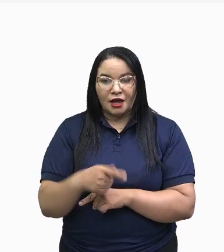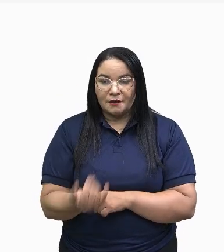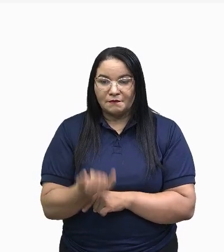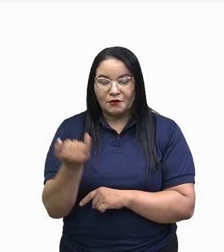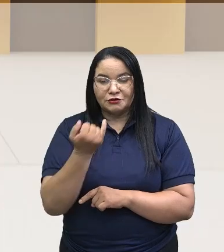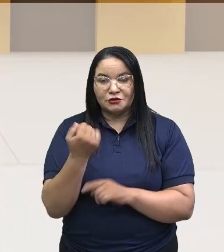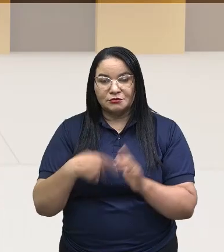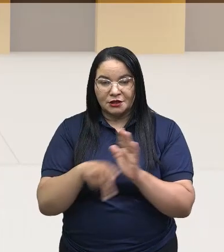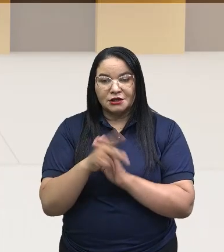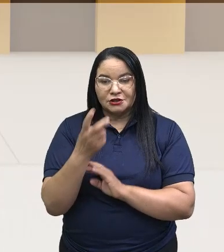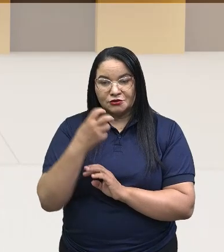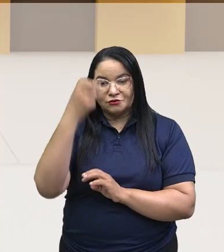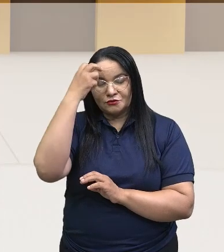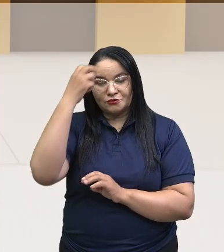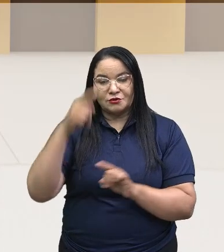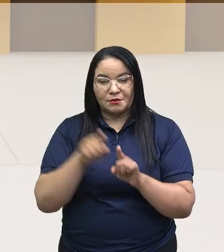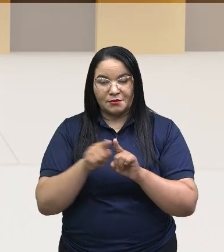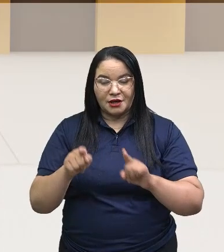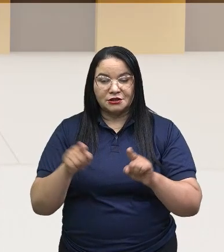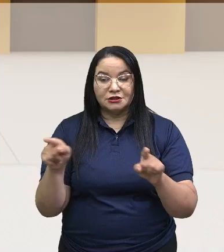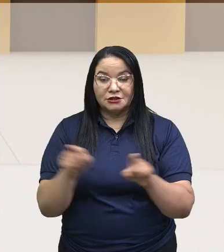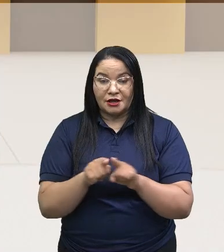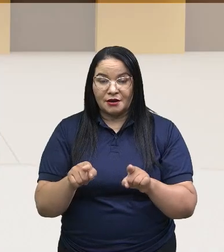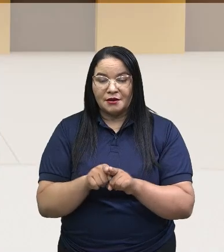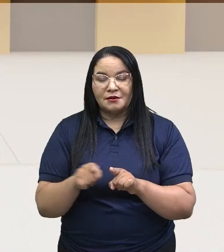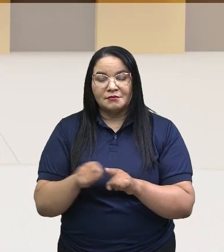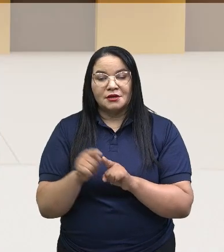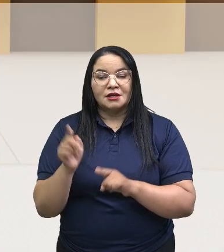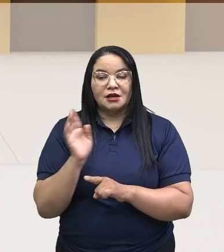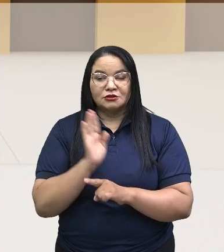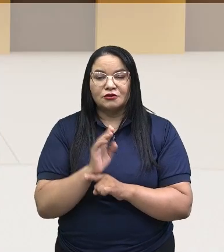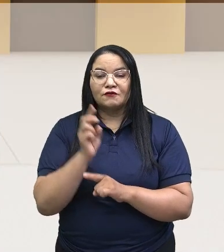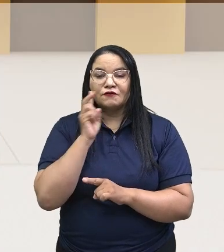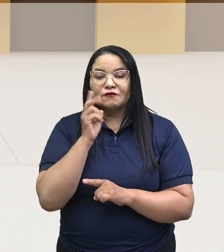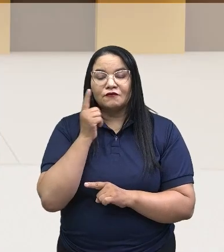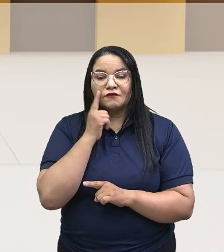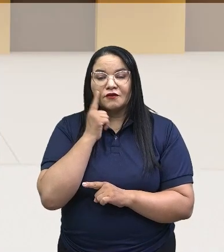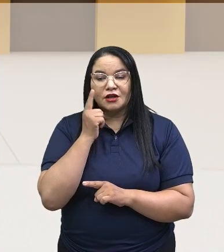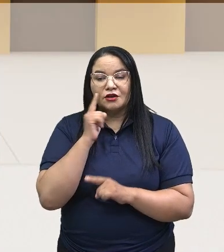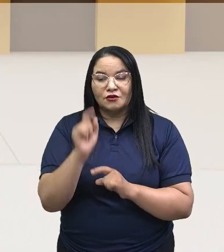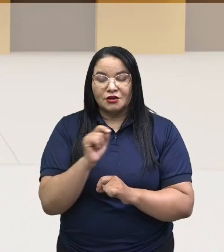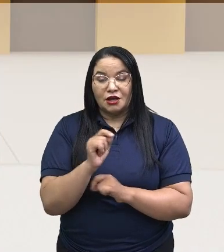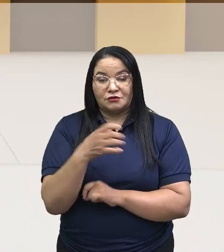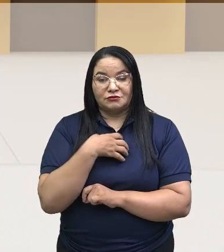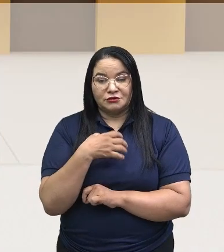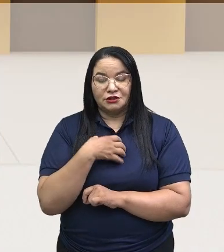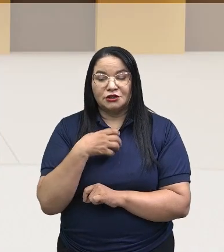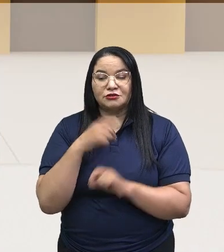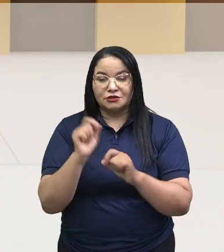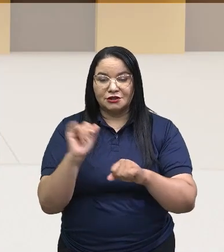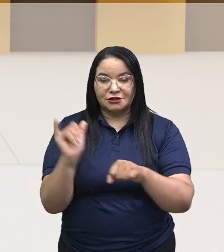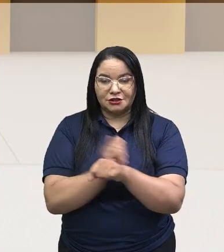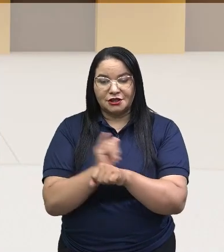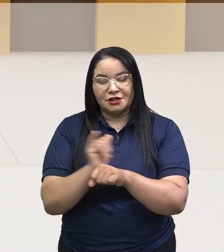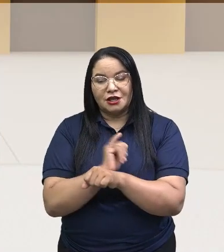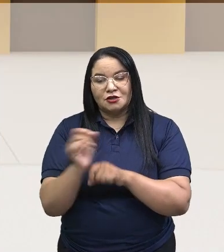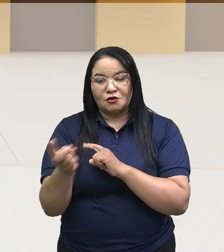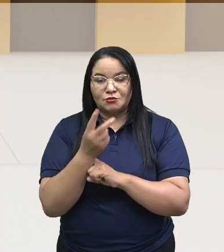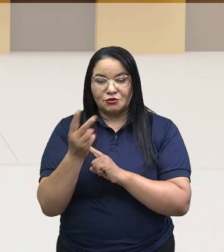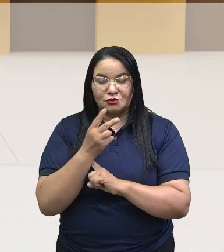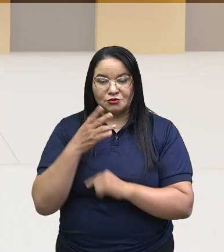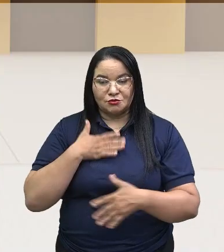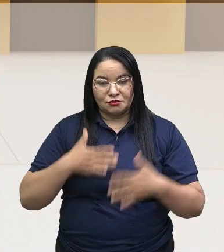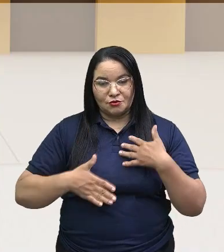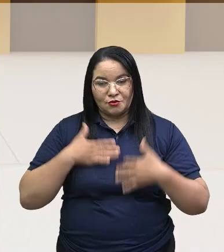cultura, especialmente, né, das festas e tudo mais, mas a gente também consegue observar que é uma maneira aí de proteção do